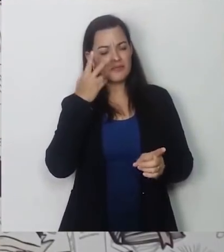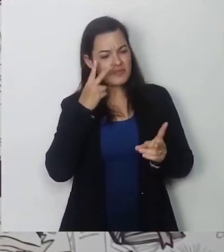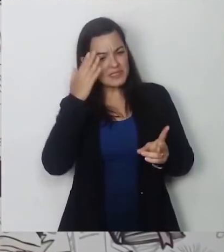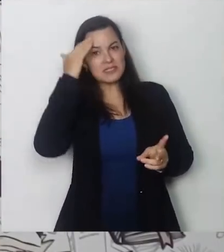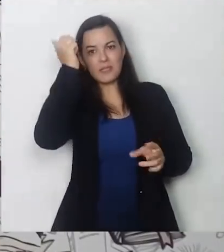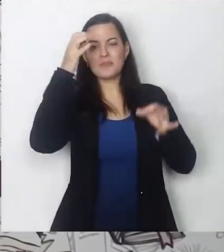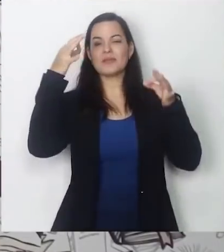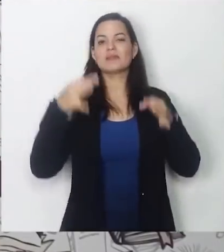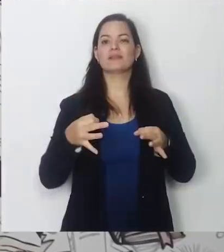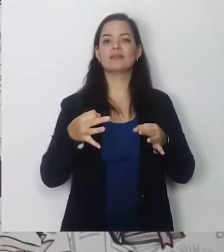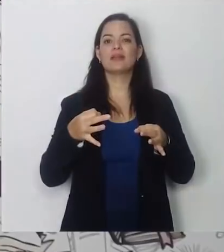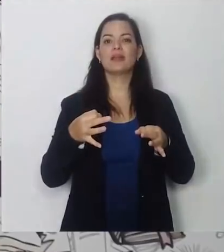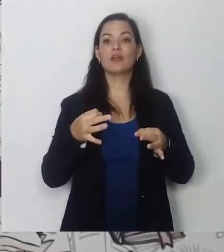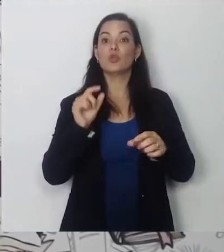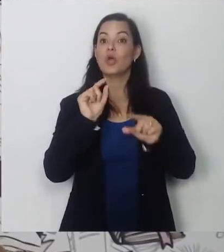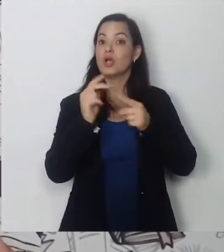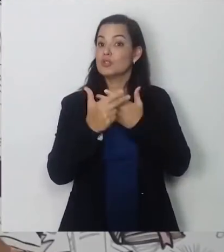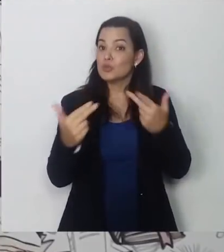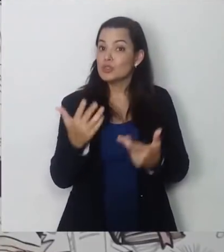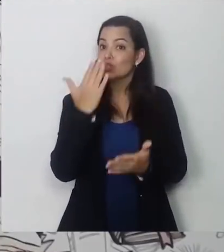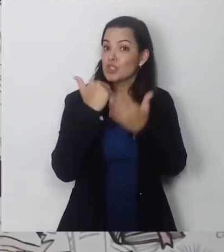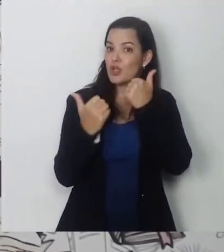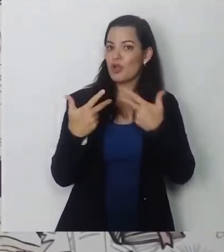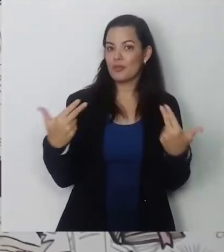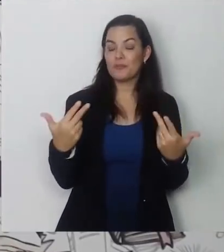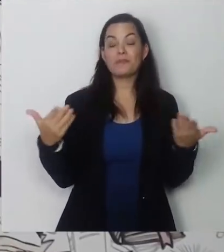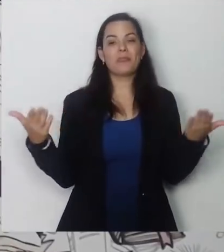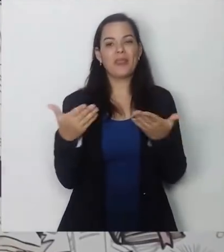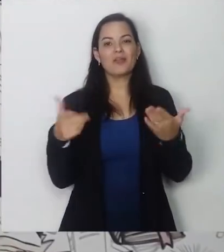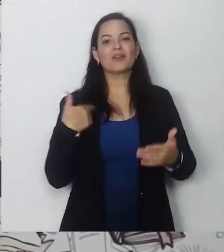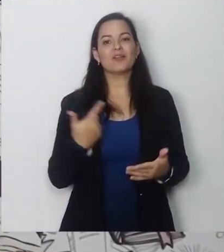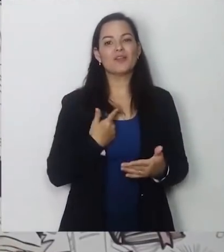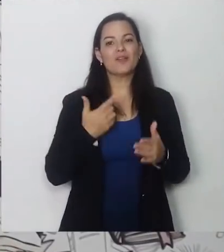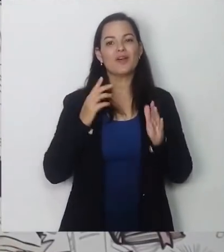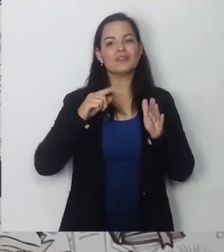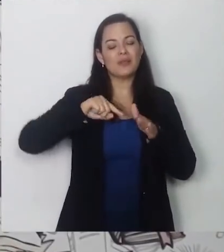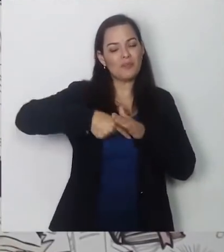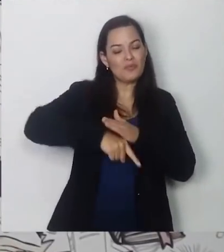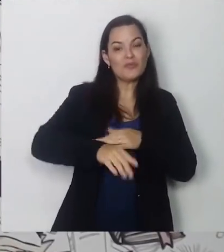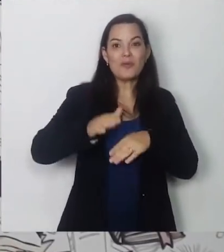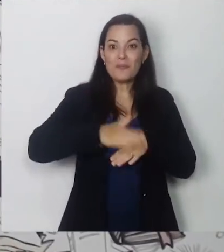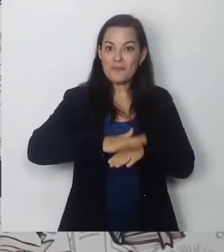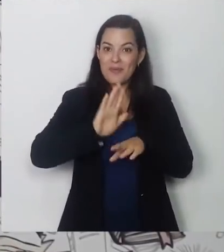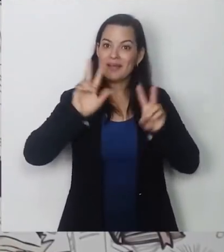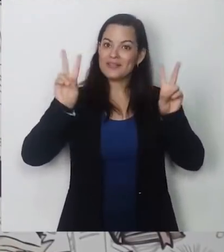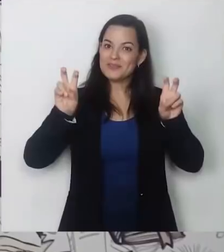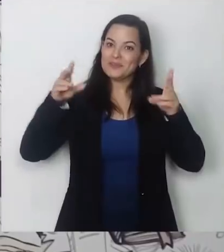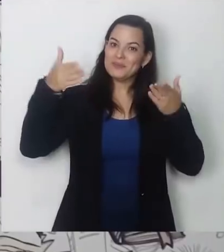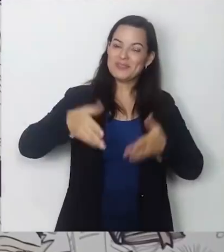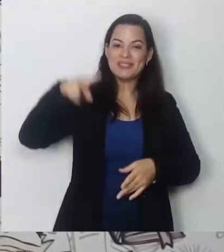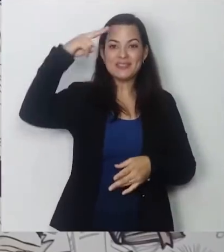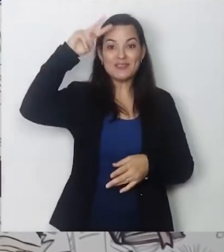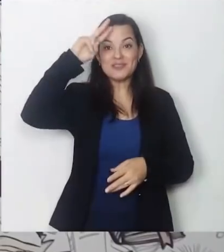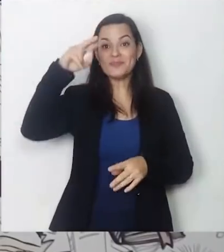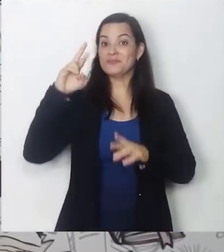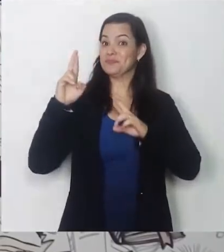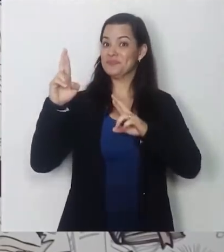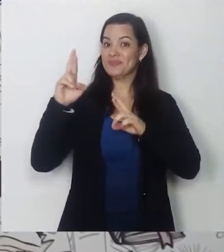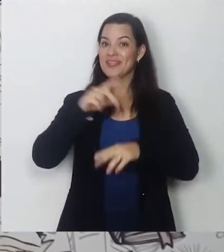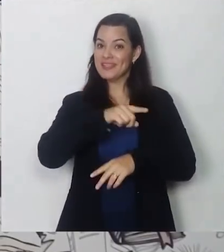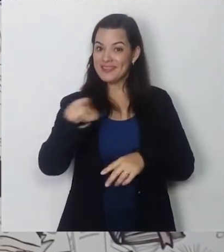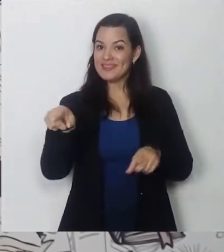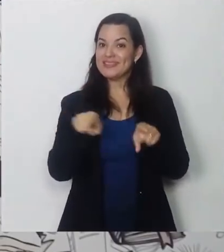Então, agora que nós já embarcamos um pouquinho mais nessas histórias, eu espero que você também já